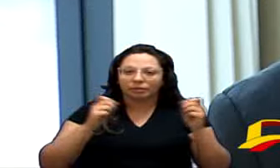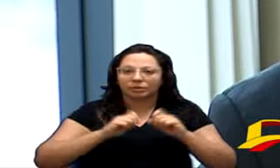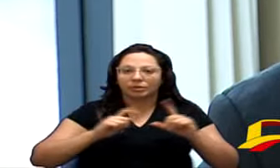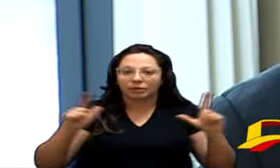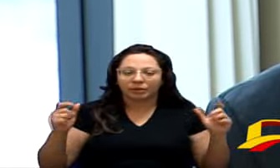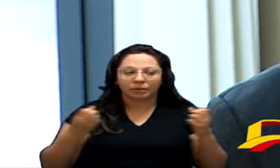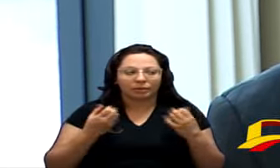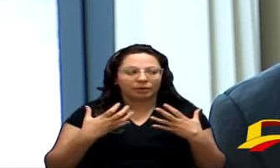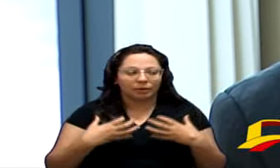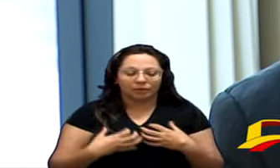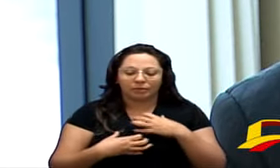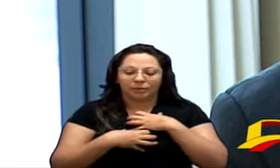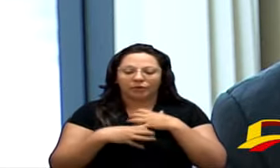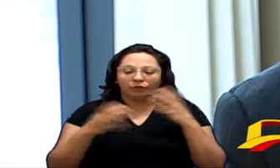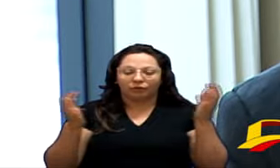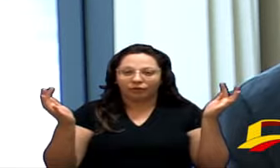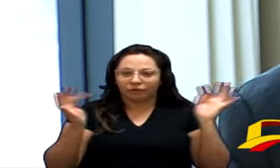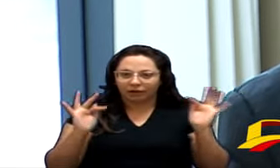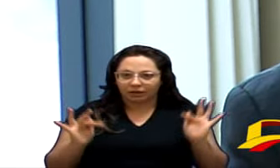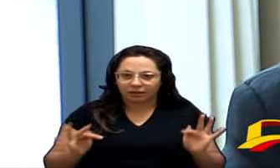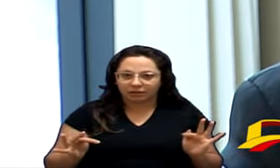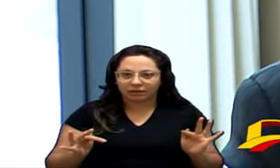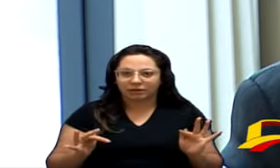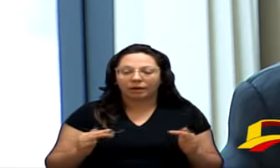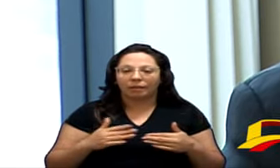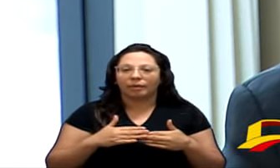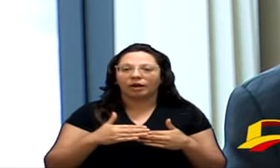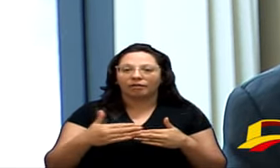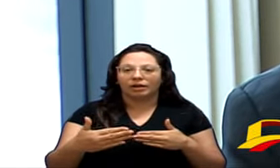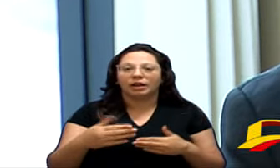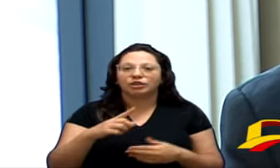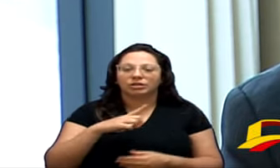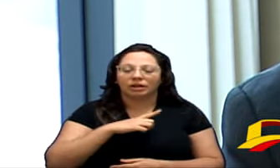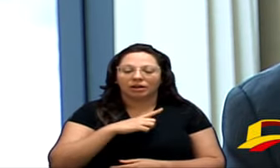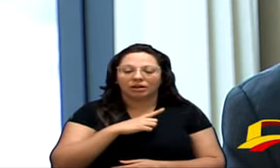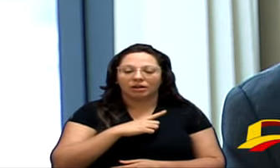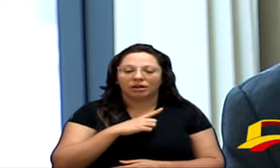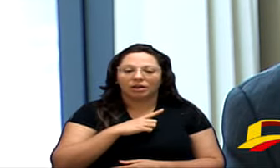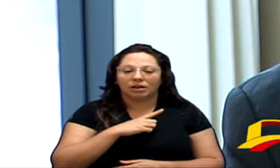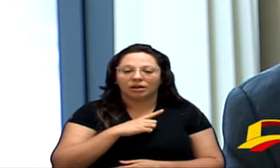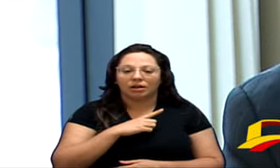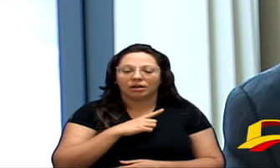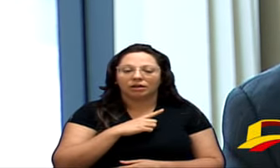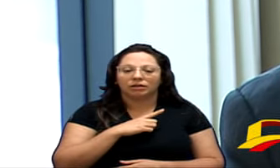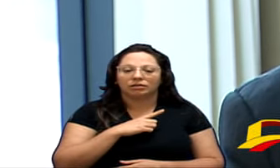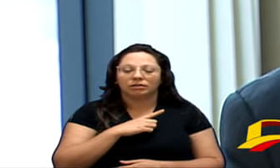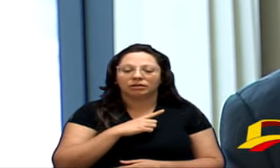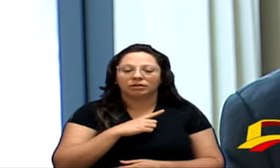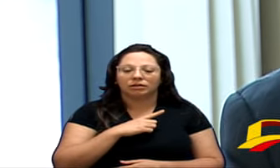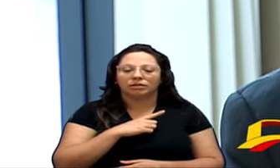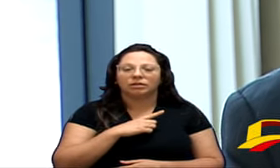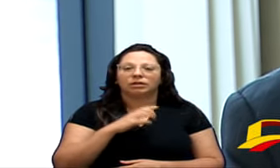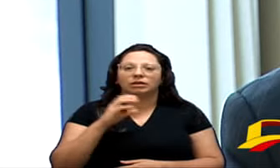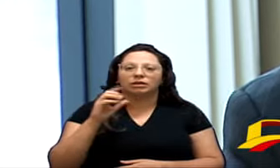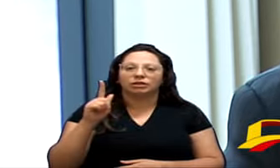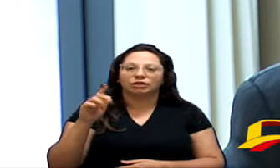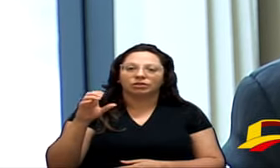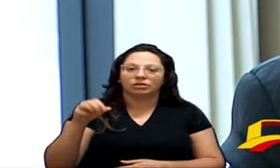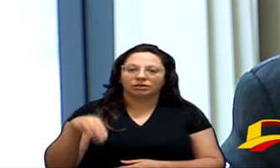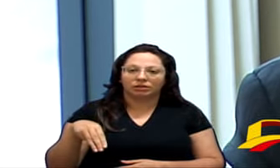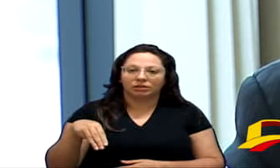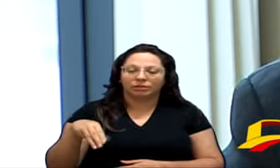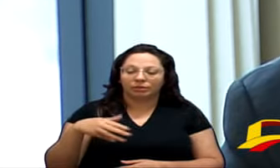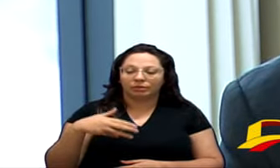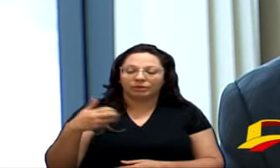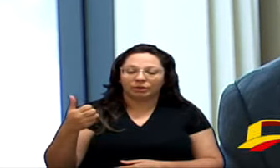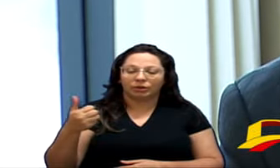fiquei muito feliz em saber que teremos aí um aumento na parte da questão da da GCM né Fico